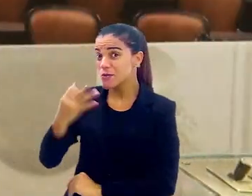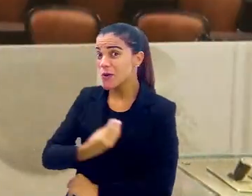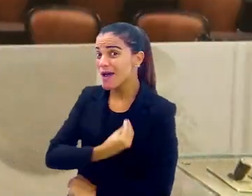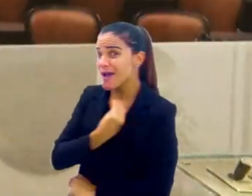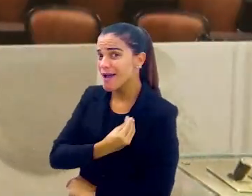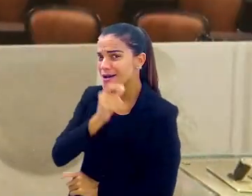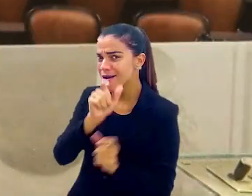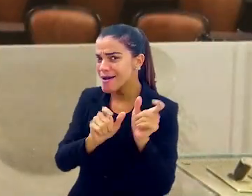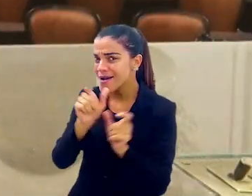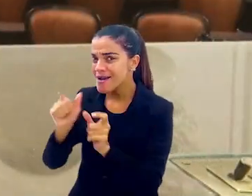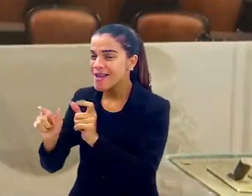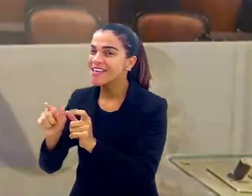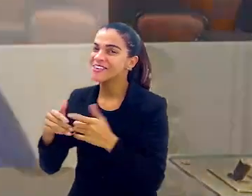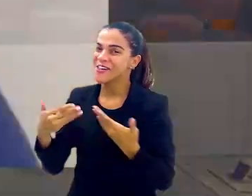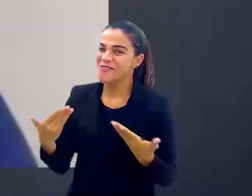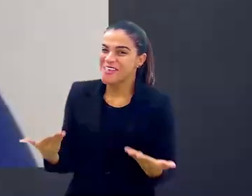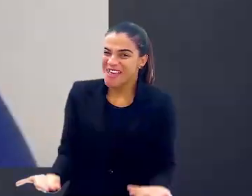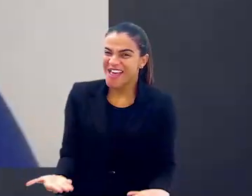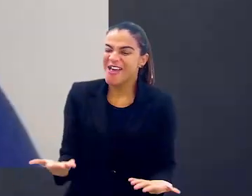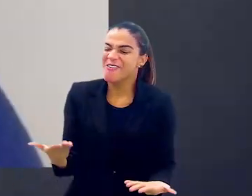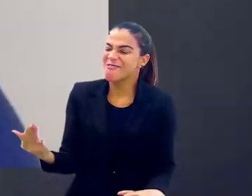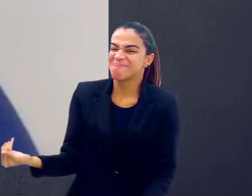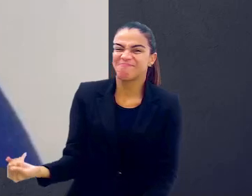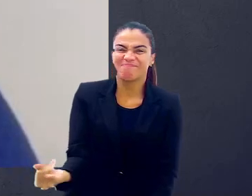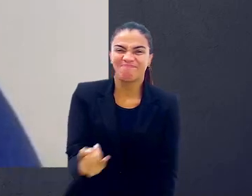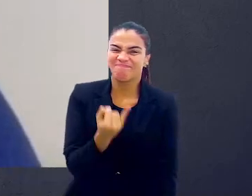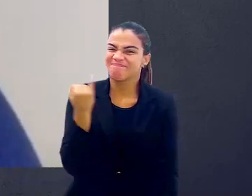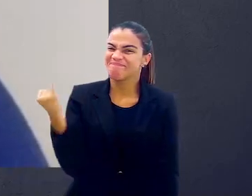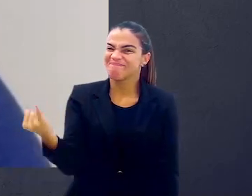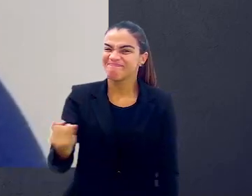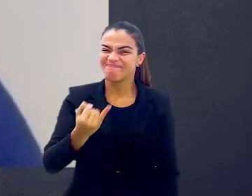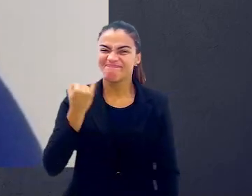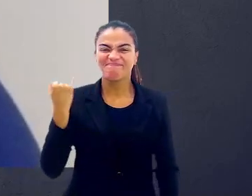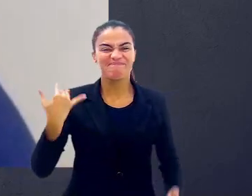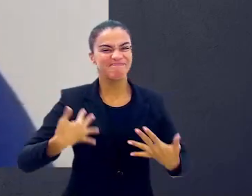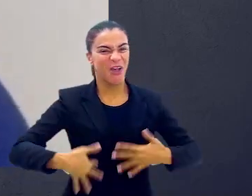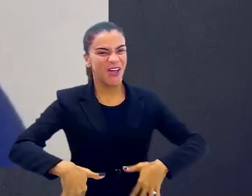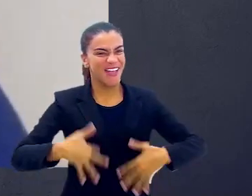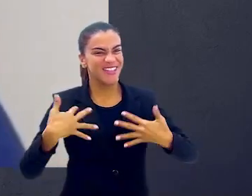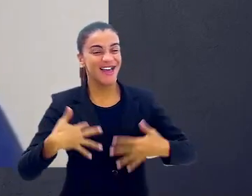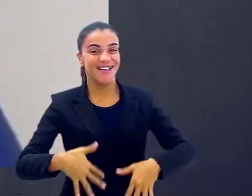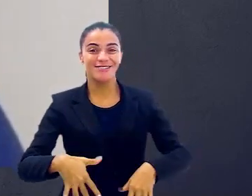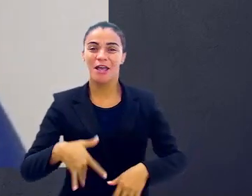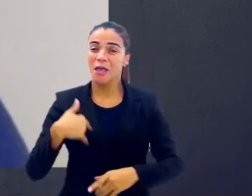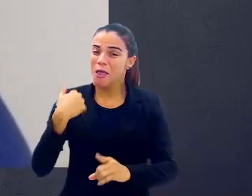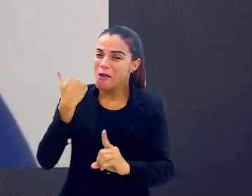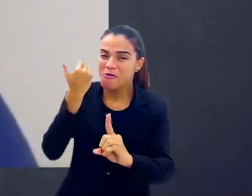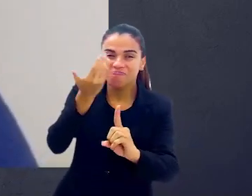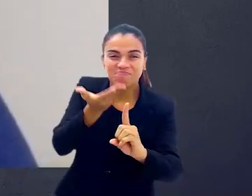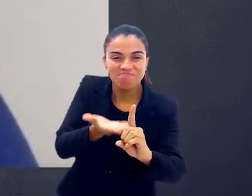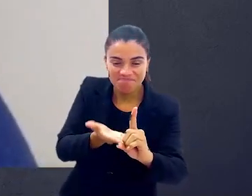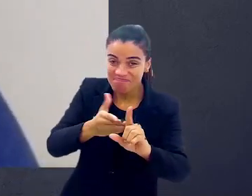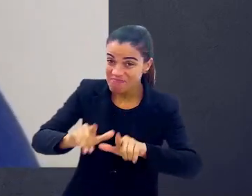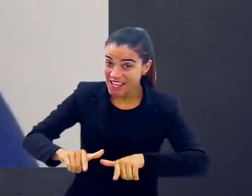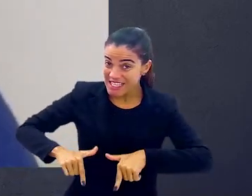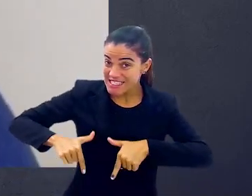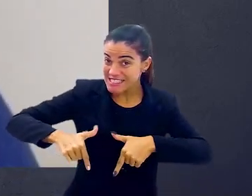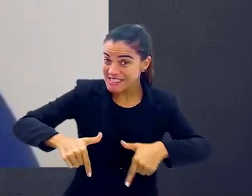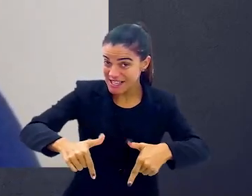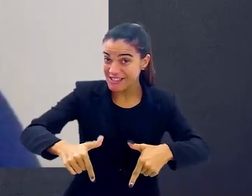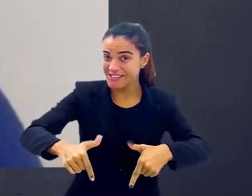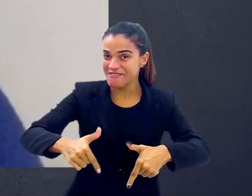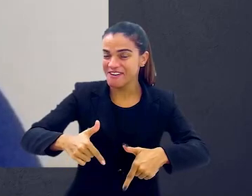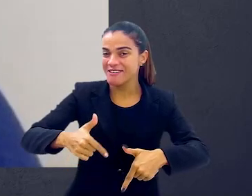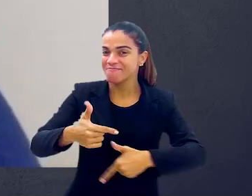determinadas pessoas viveram. Então, isso é de uma enorme importância e eu